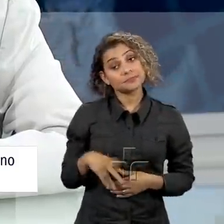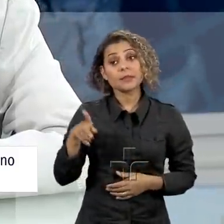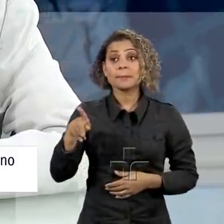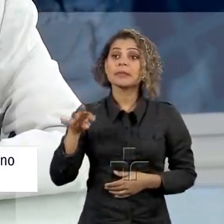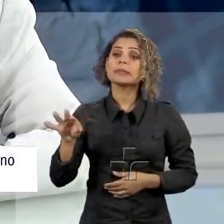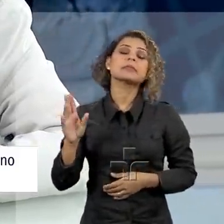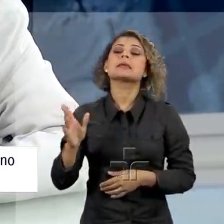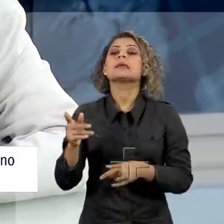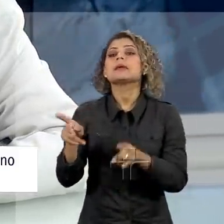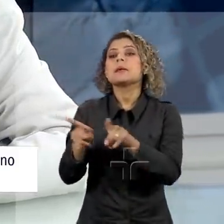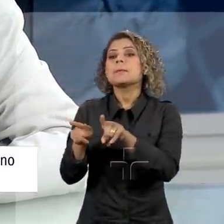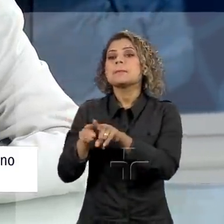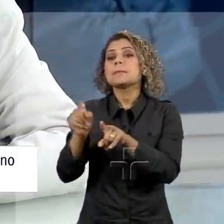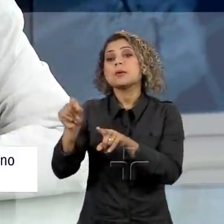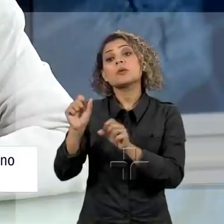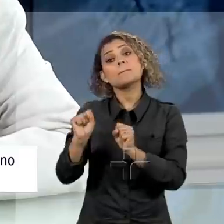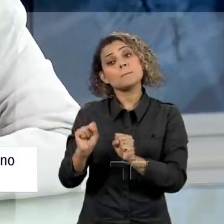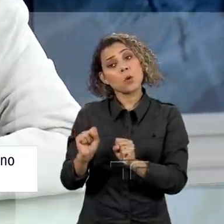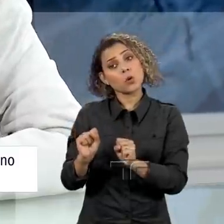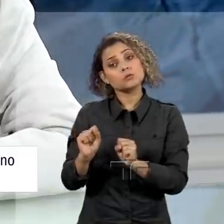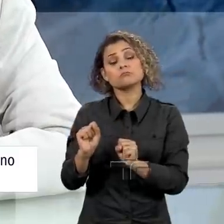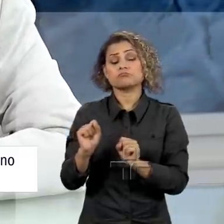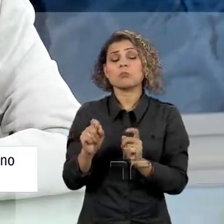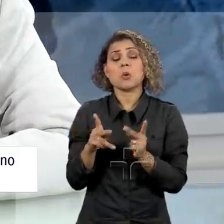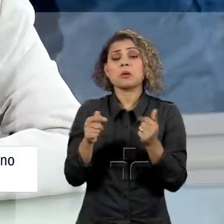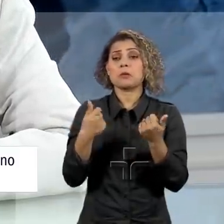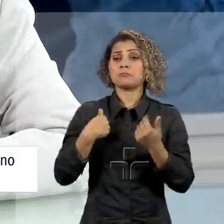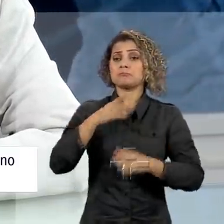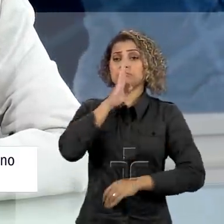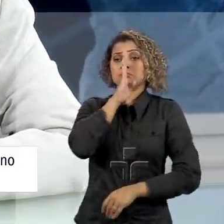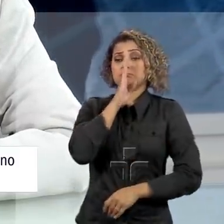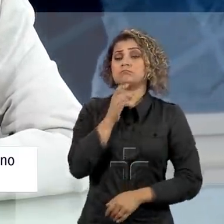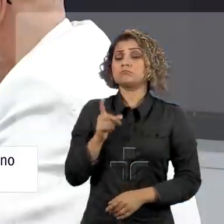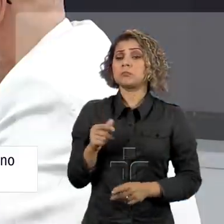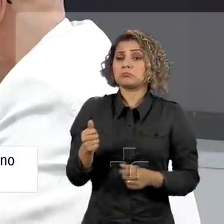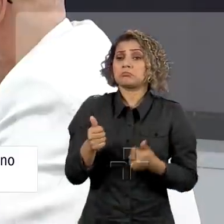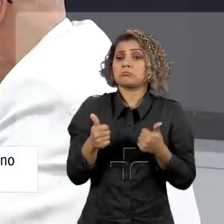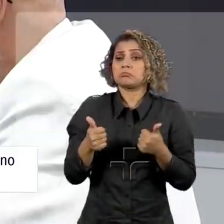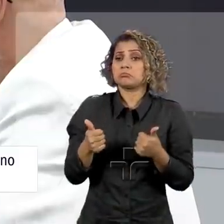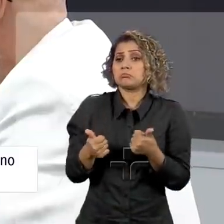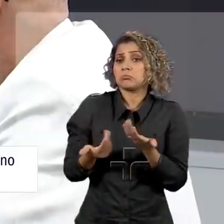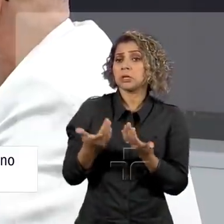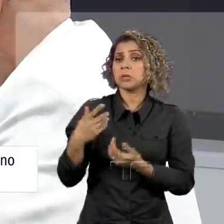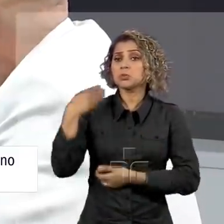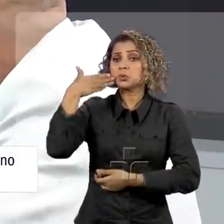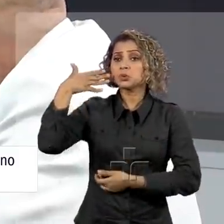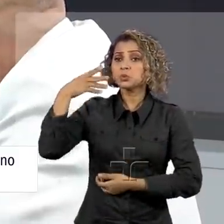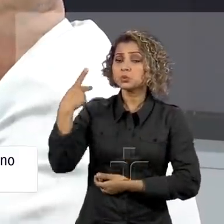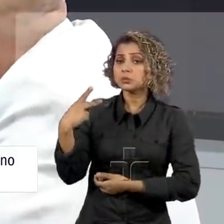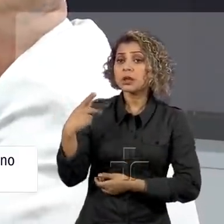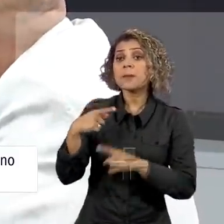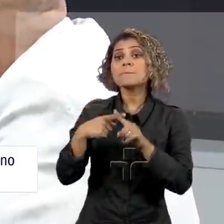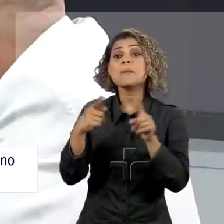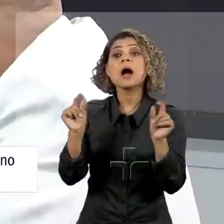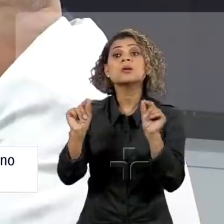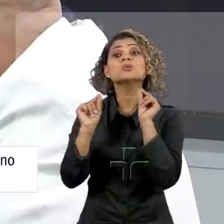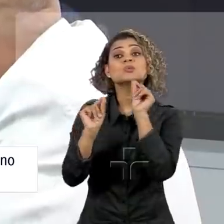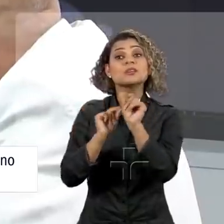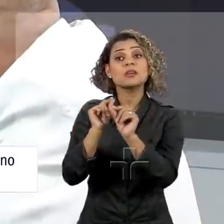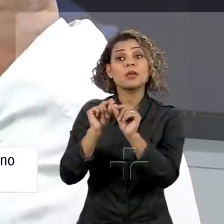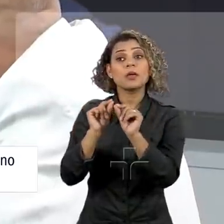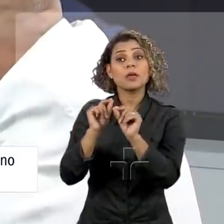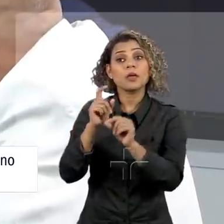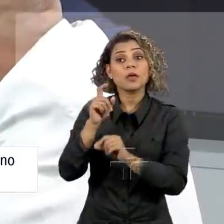campo retórico, você pode sustentá-lo, mas até aí, então, você deveria suspeitar o tempo inteiro da imparcialidade